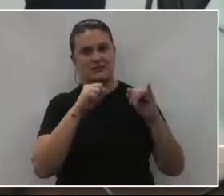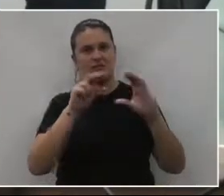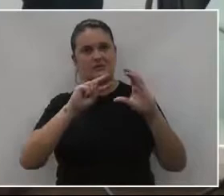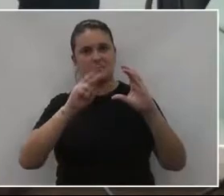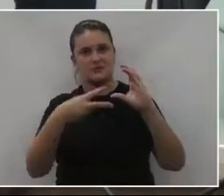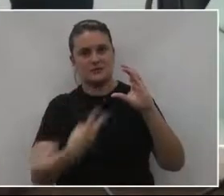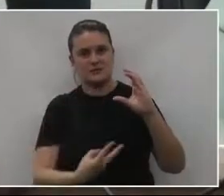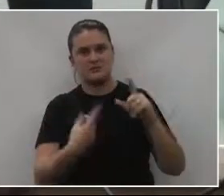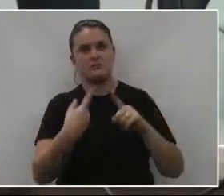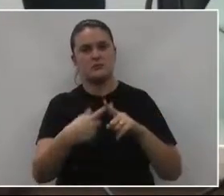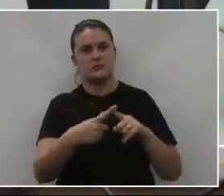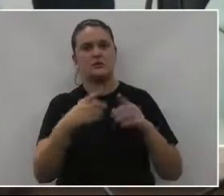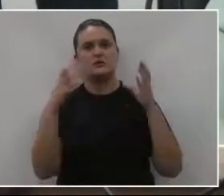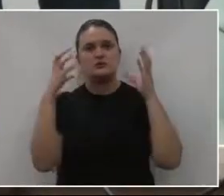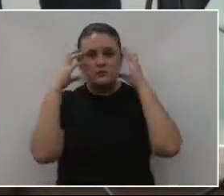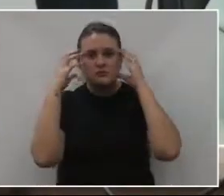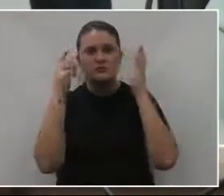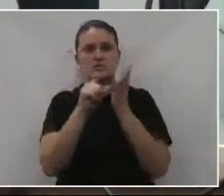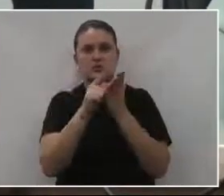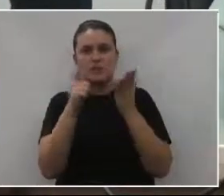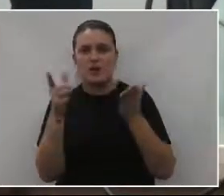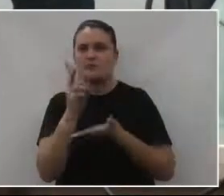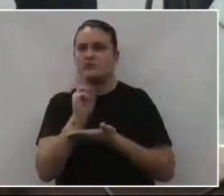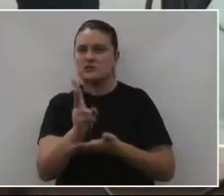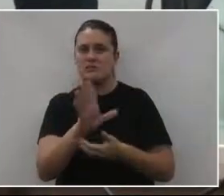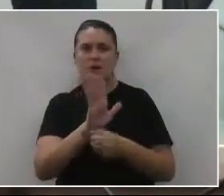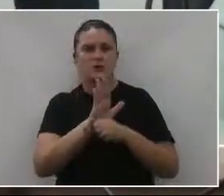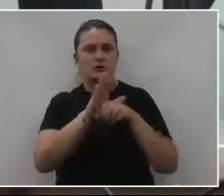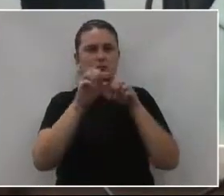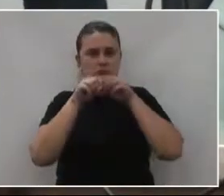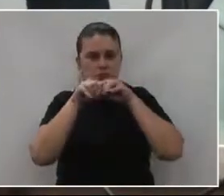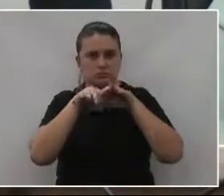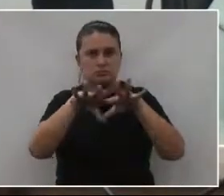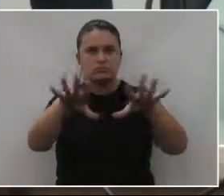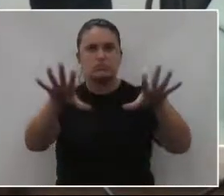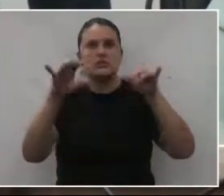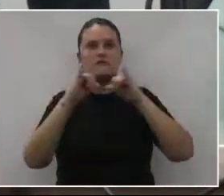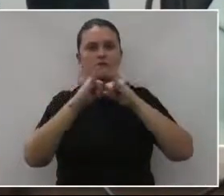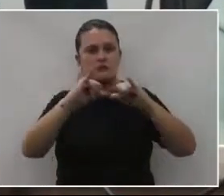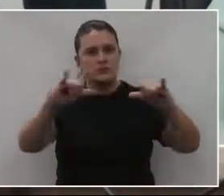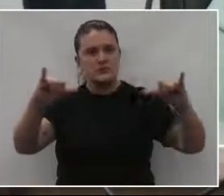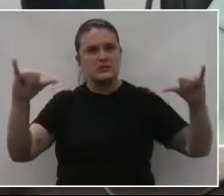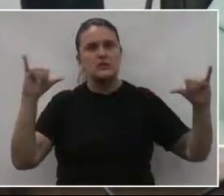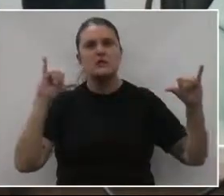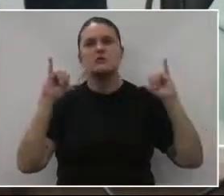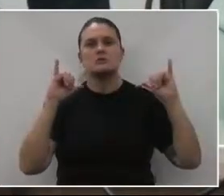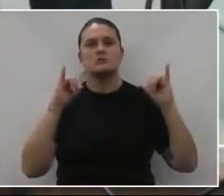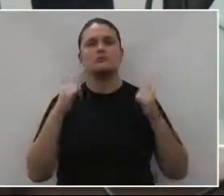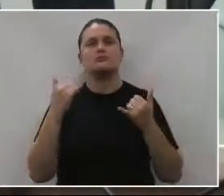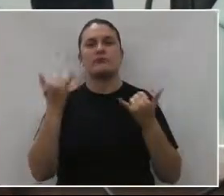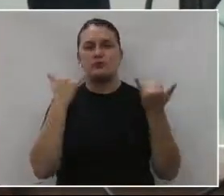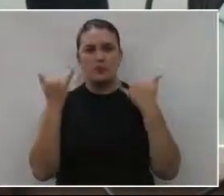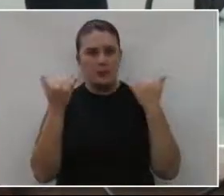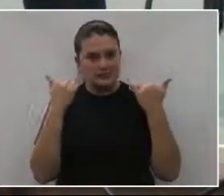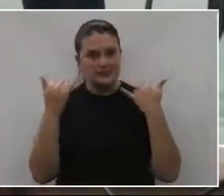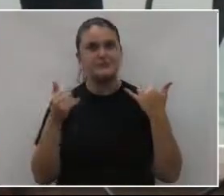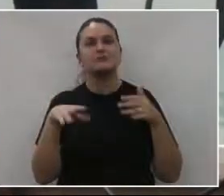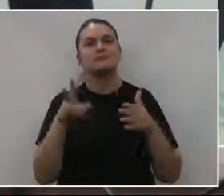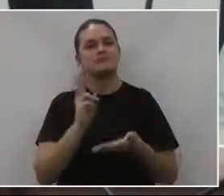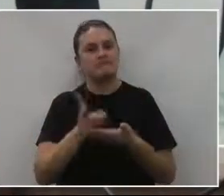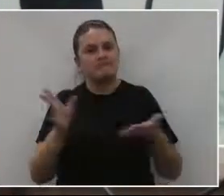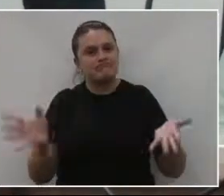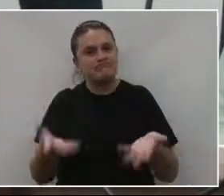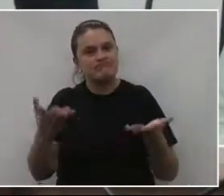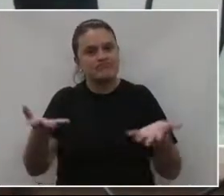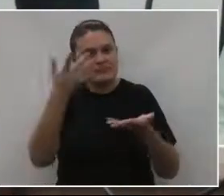como a imprensa local vem ajudando, né, nós também vamos, de alguma maneira, tentar incentivar que